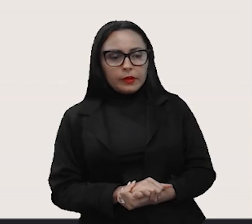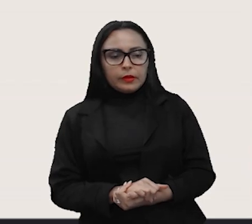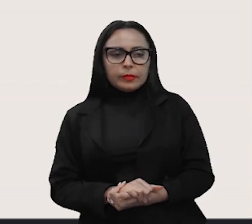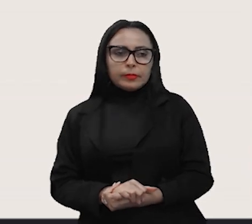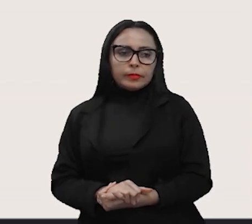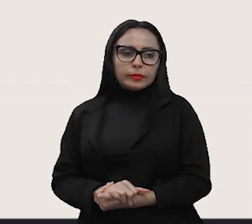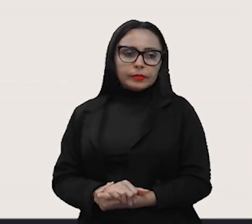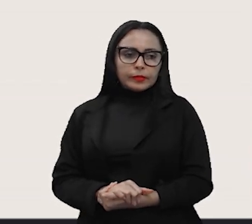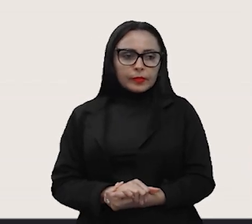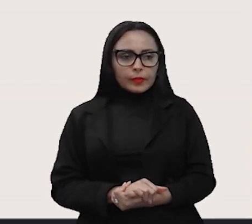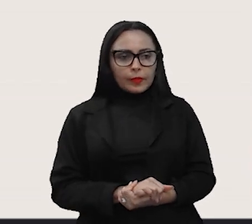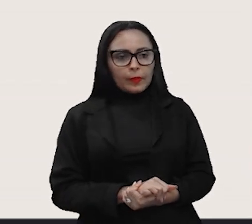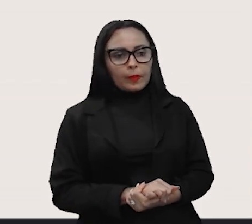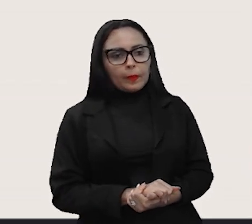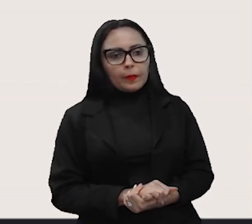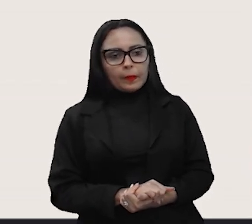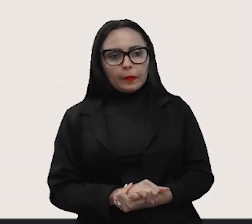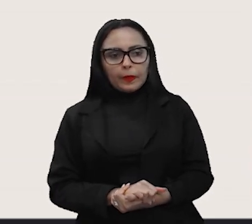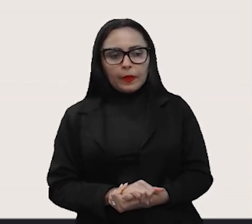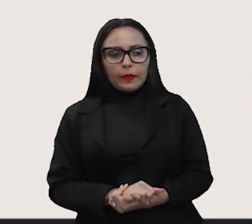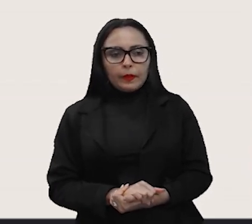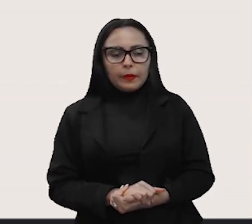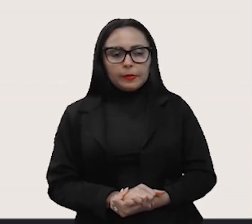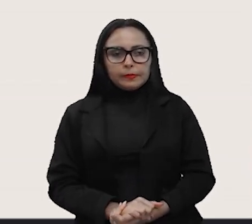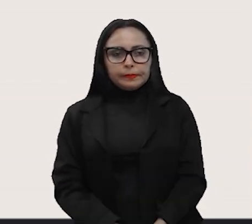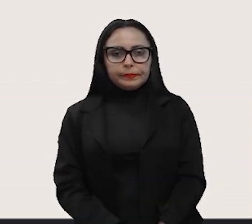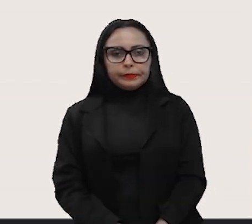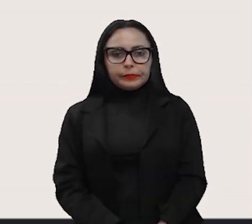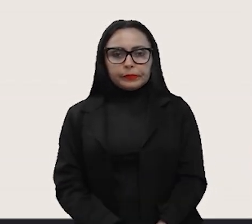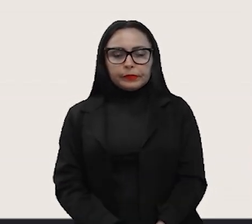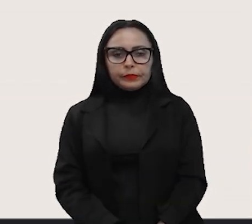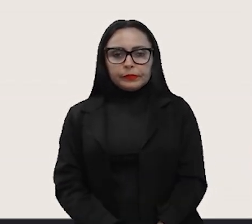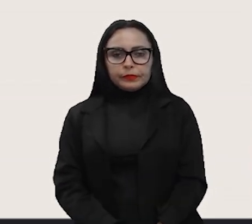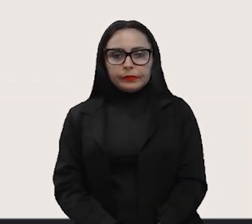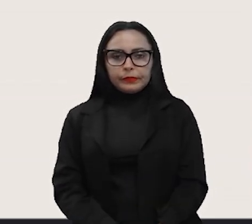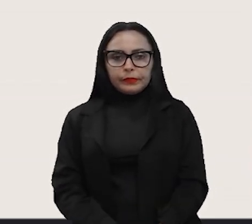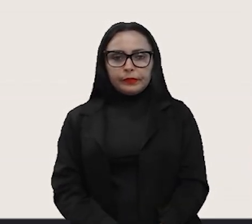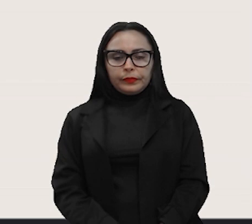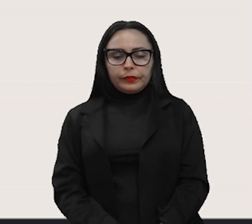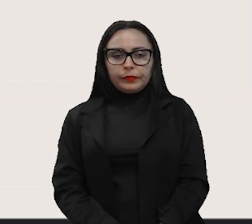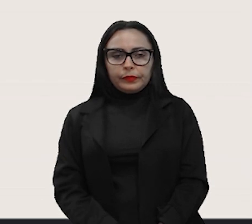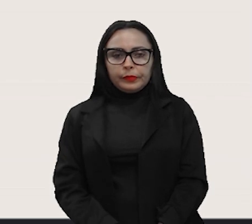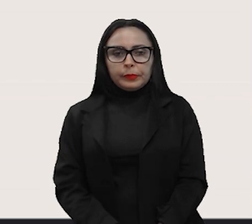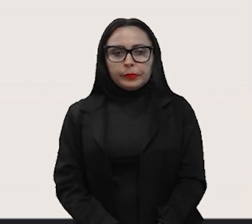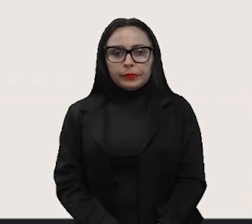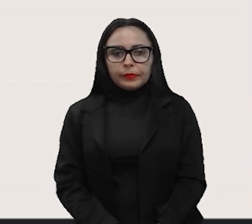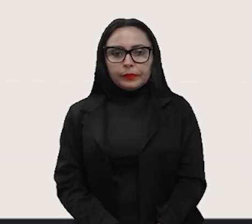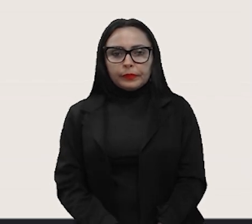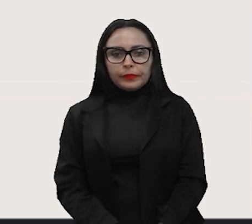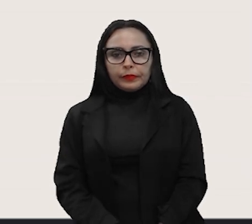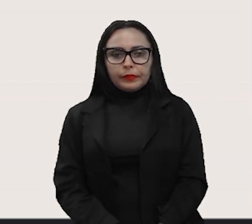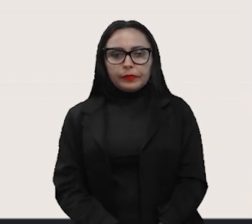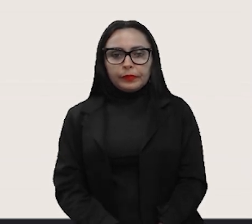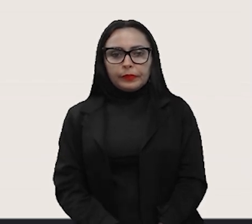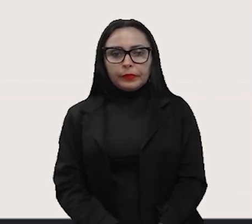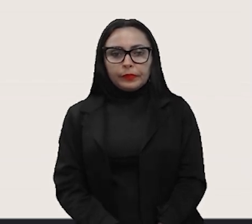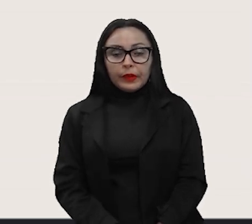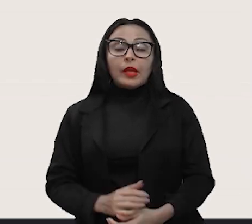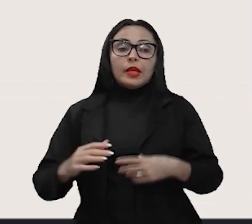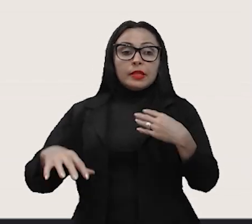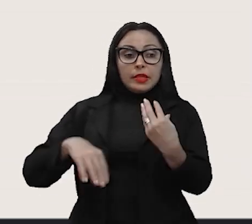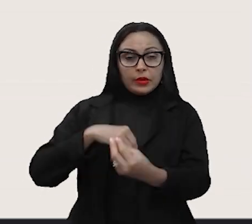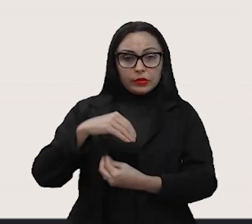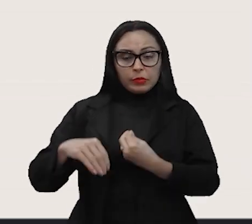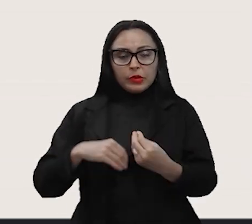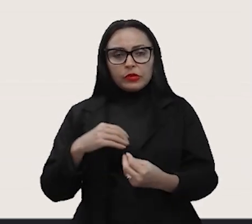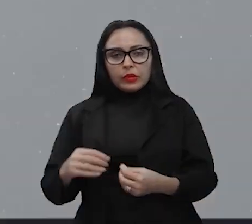pelas glândulas endócrinas e as mistas, porque, olhe, um dos